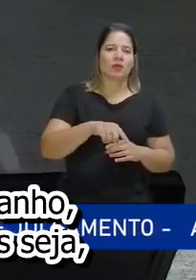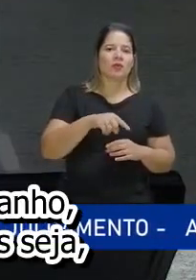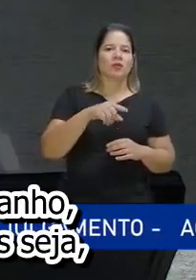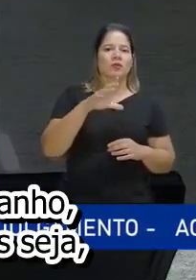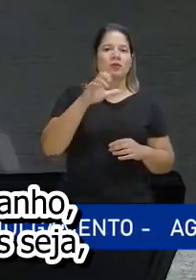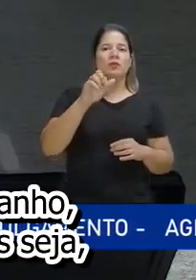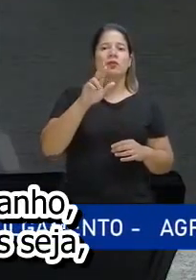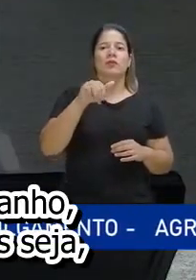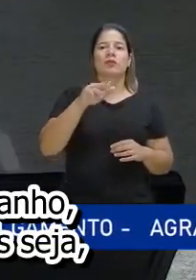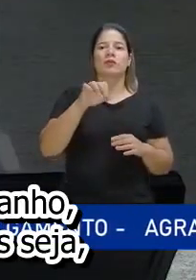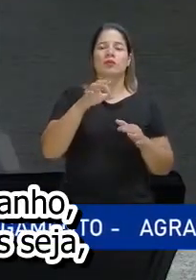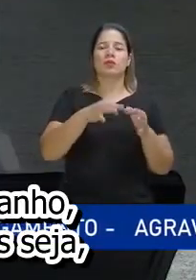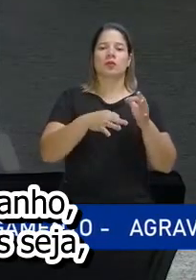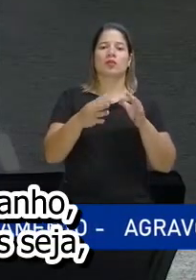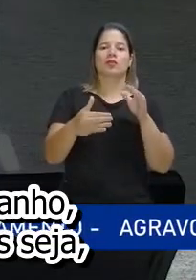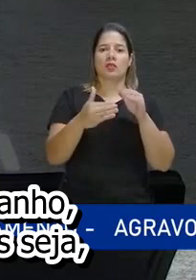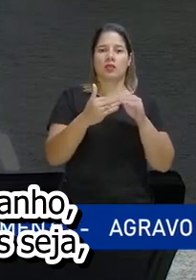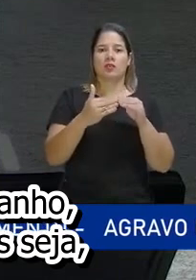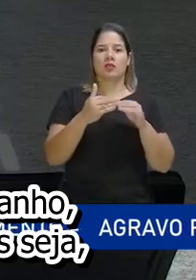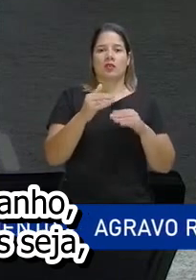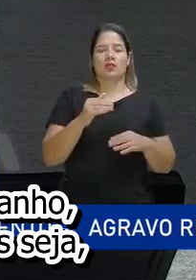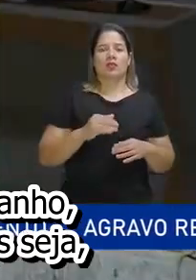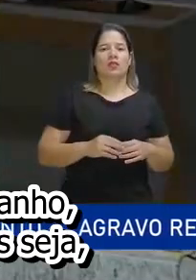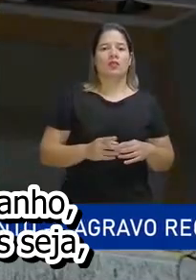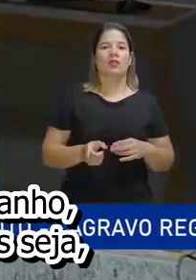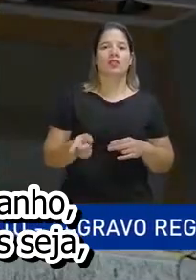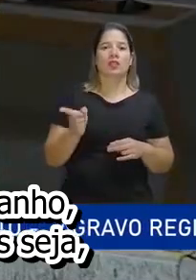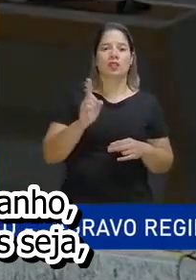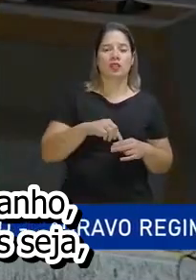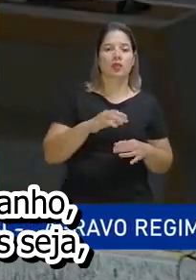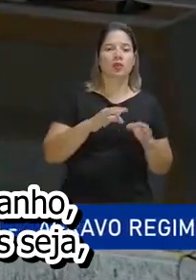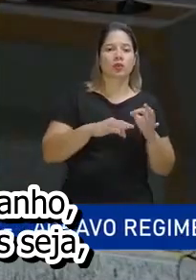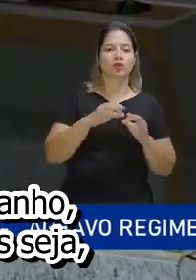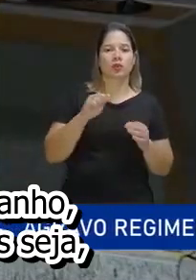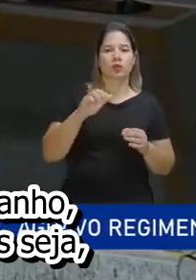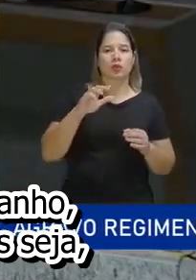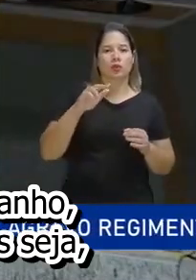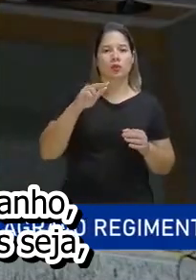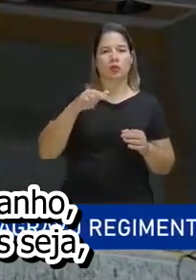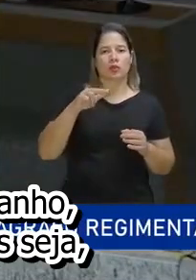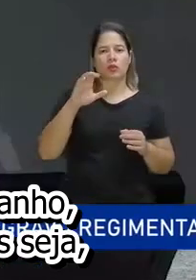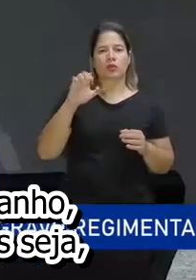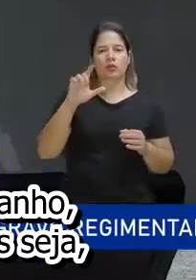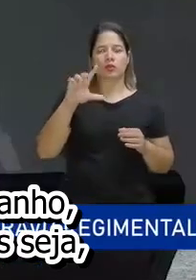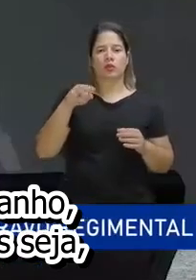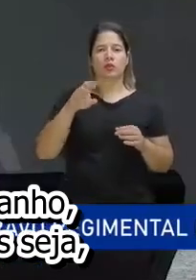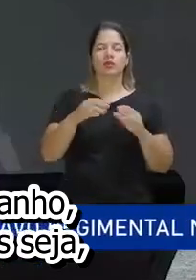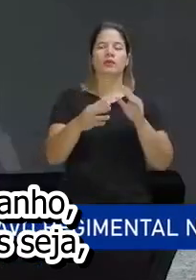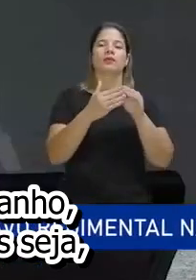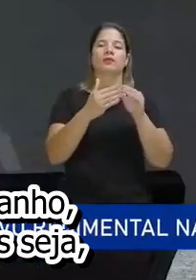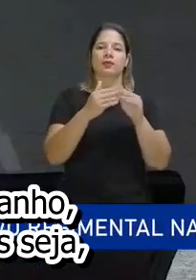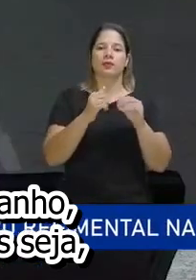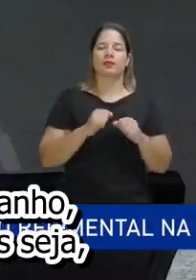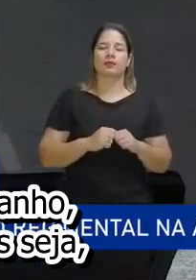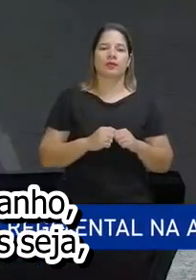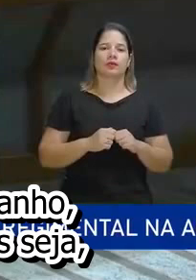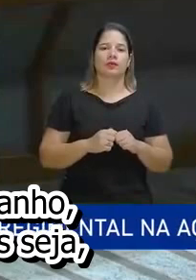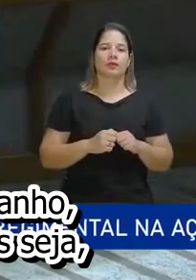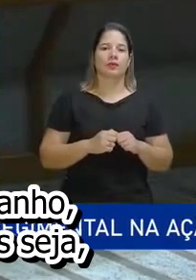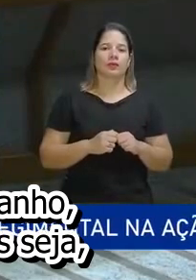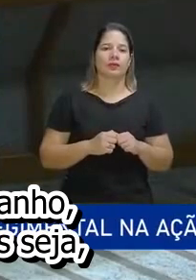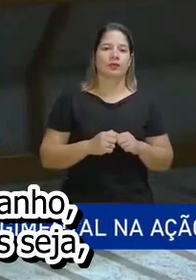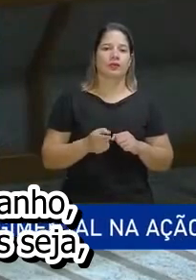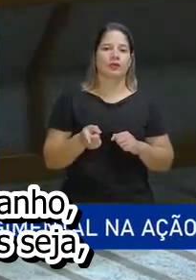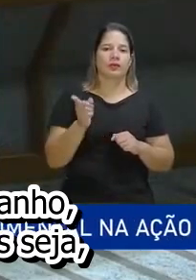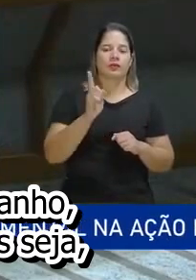Eu acompanho também o relator, excelência. Anselmo Gonçalves. Também acompanho a relatora. Paulo Madeira.